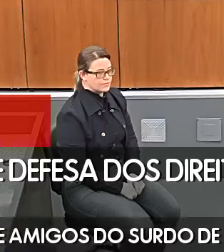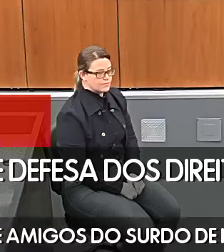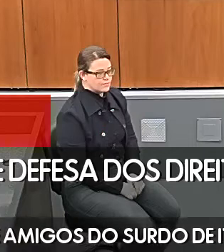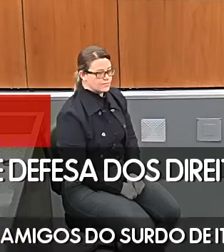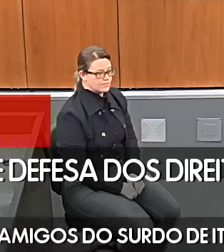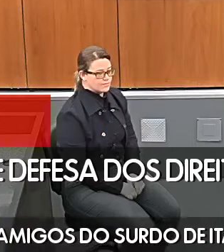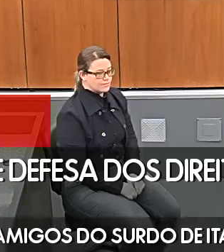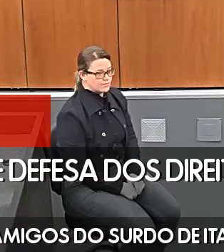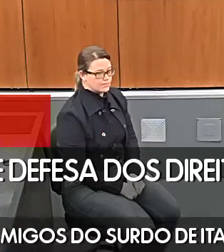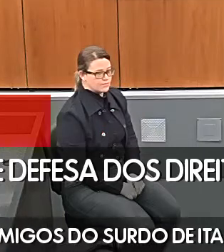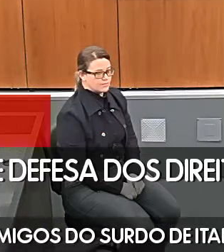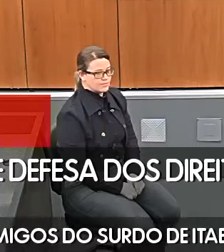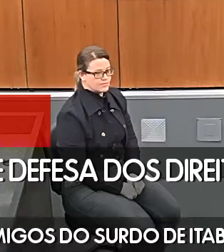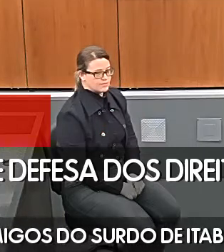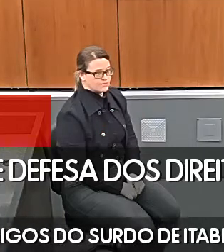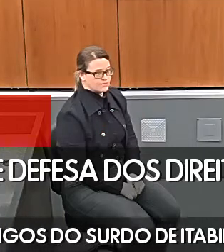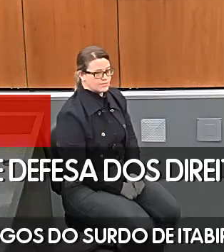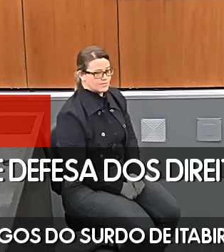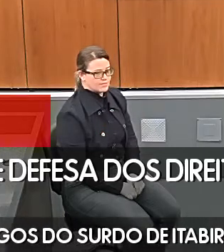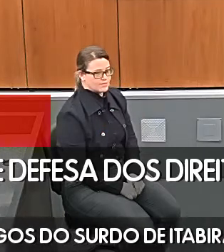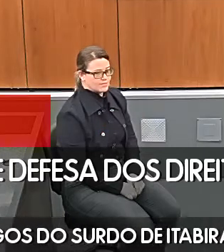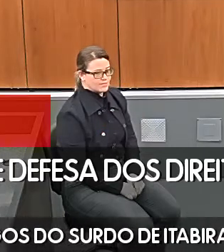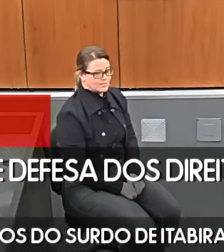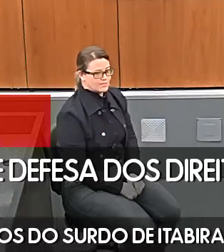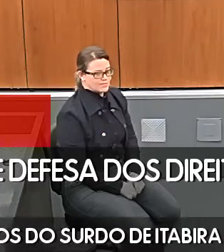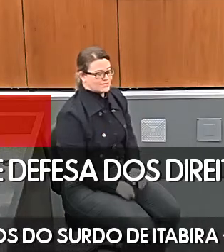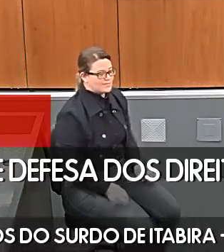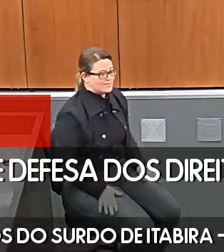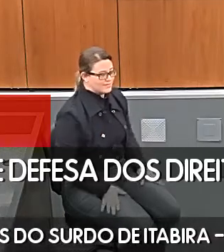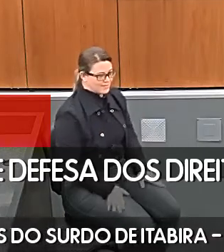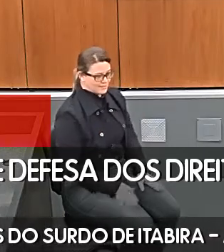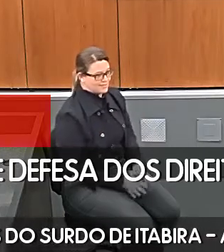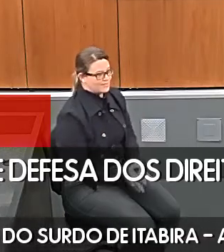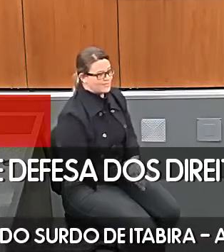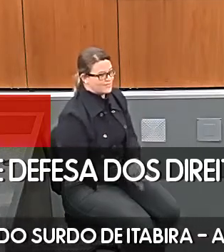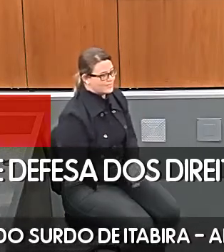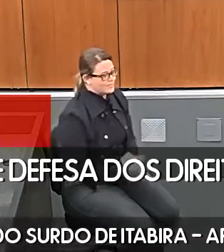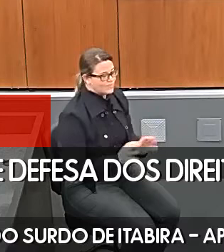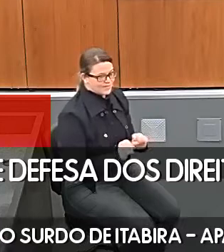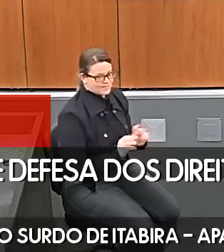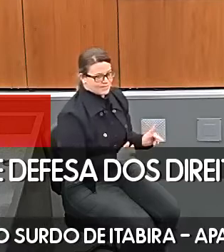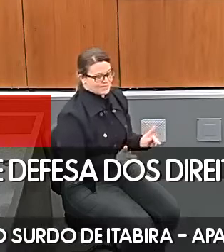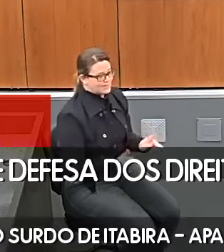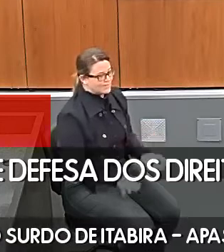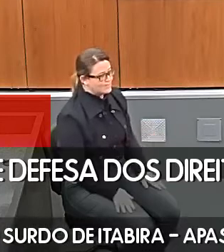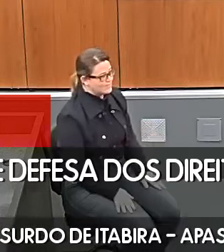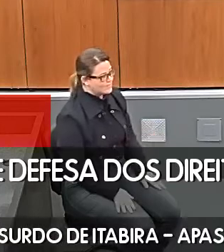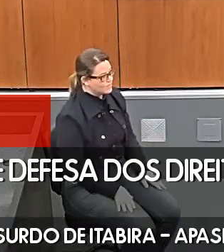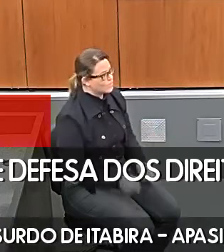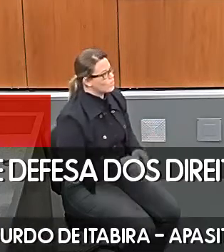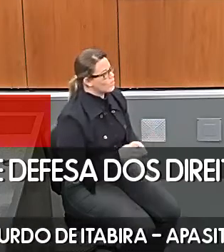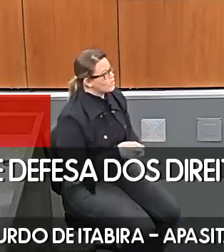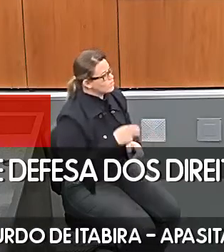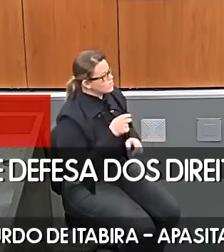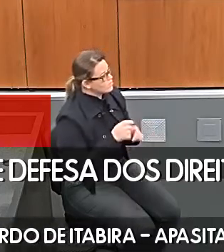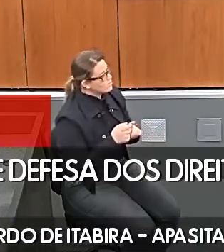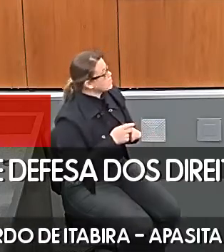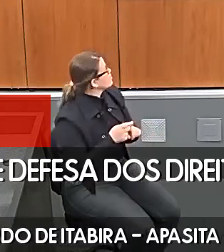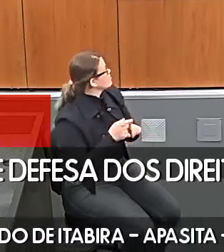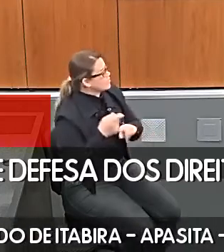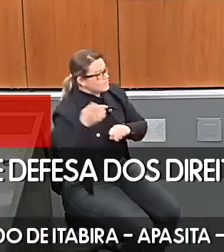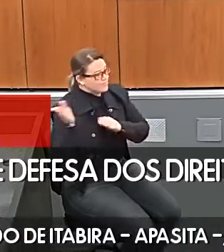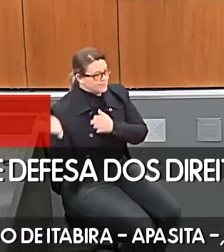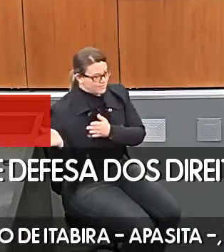Muito obrigado e parabéns aos dois participantes. Viu? Ok, eu vou passar a palavra para o meu lado direito,